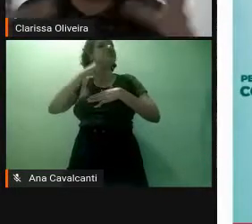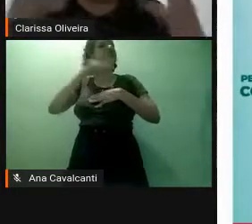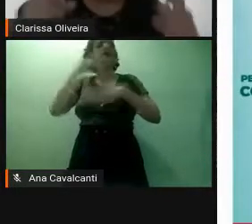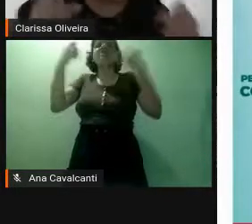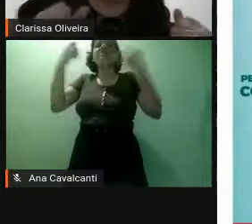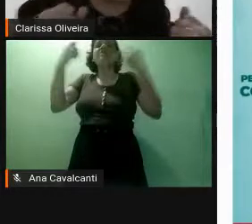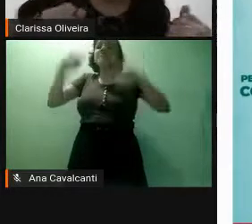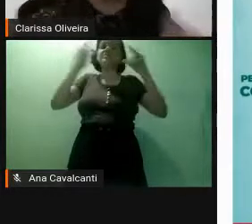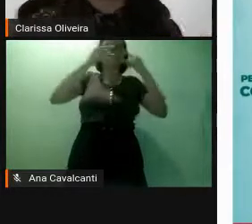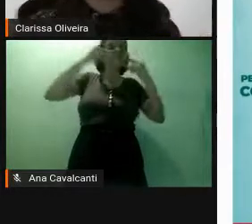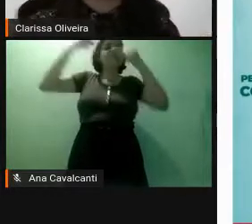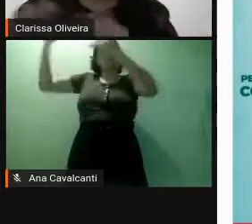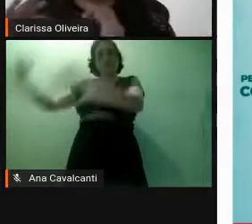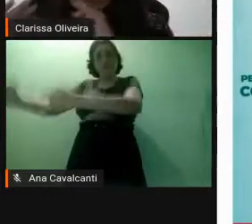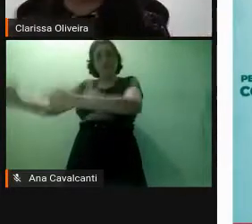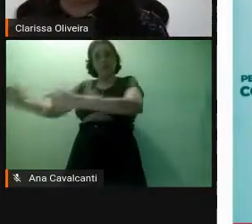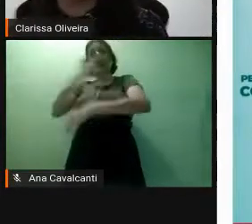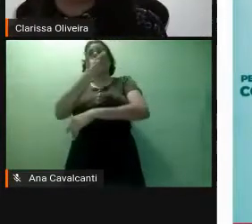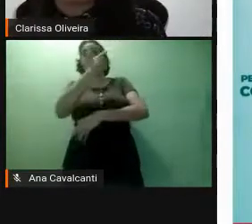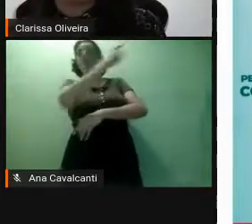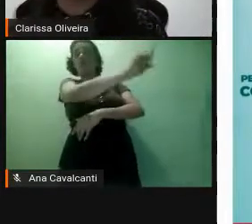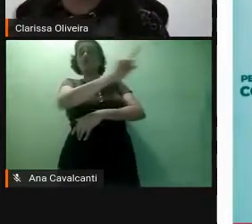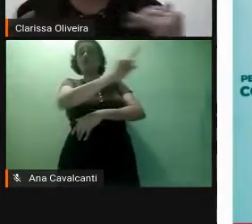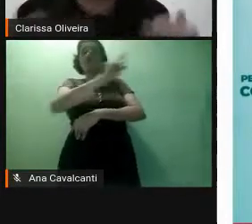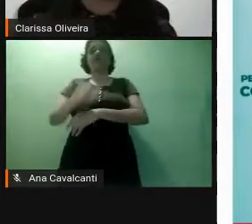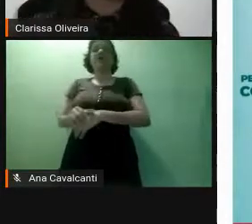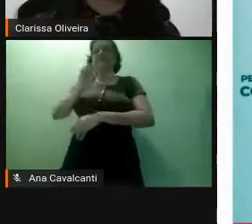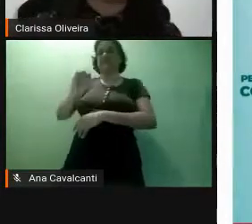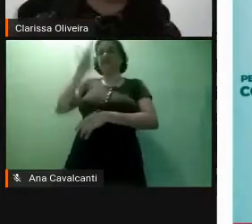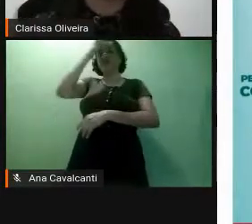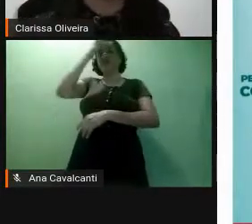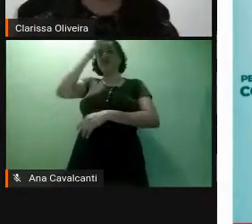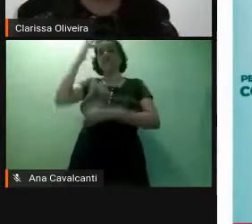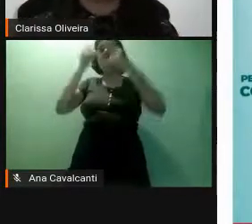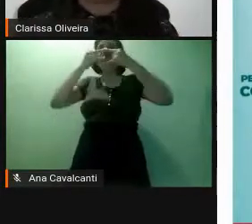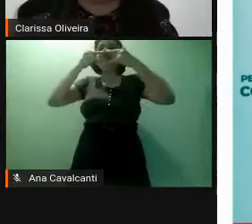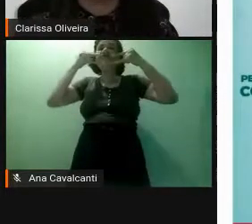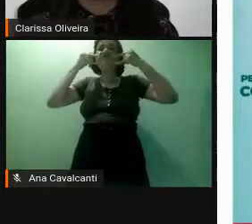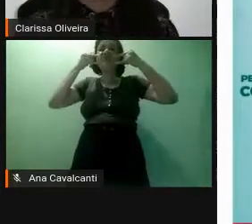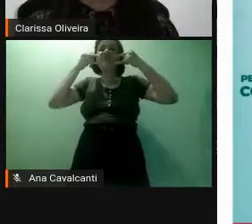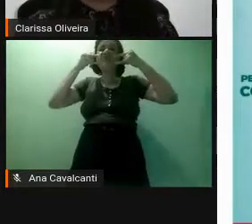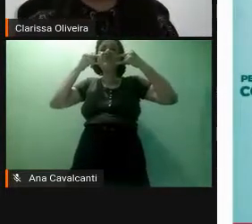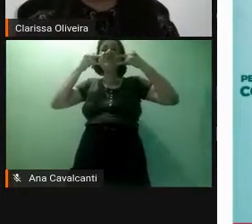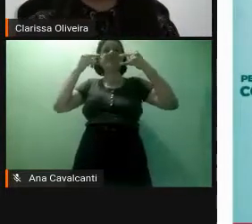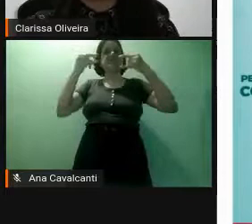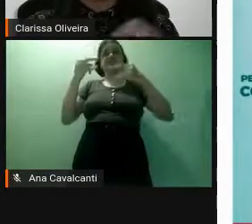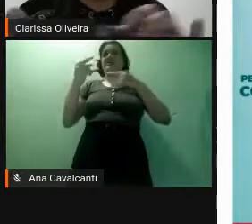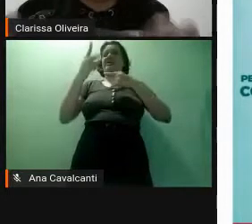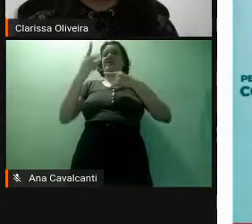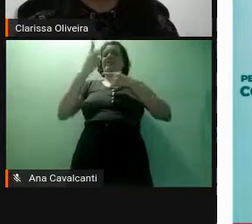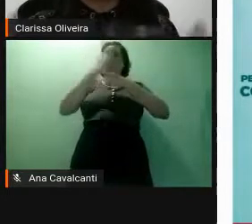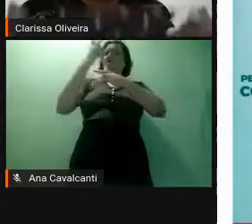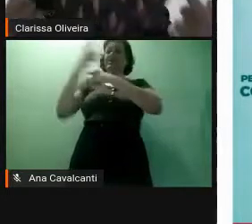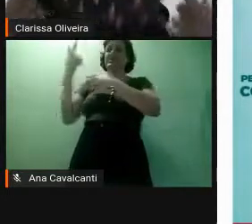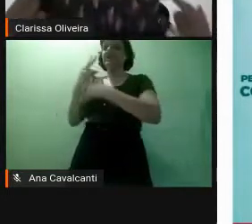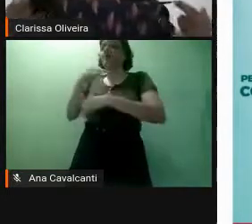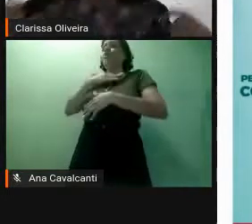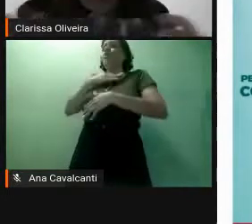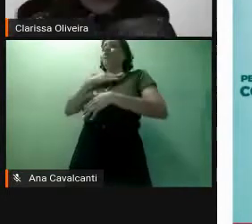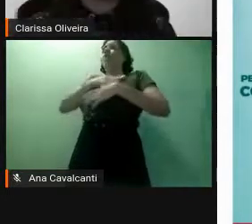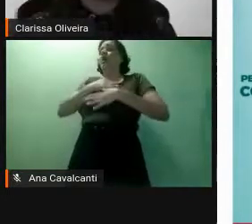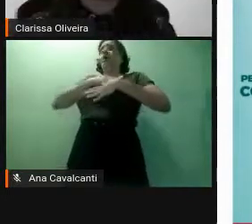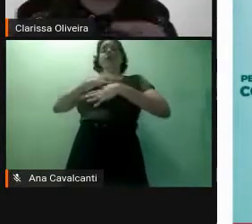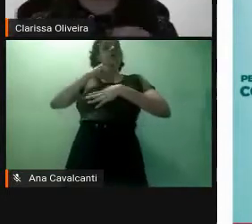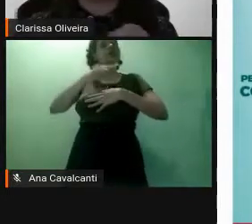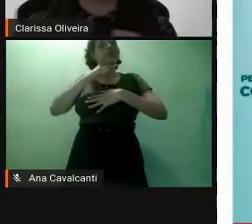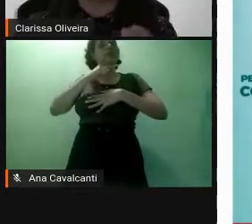retirar e colocar outra, porque faltou o ar, ela não está mais te protegendo. Ou se você está com ela no rosto,